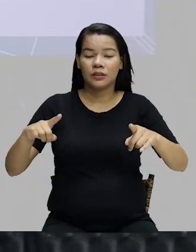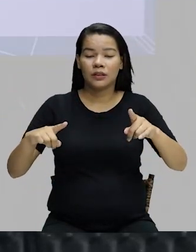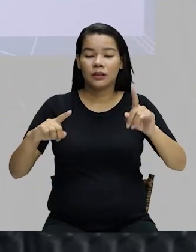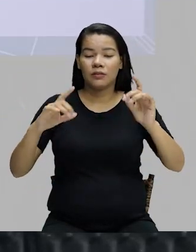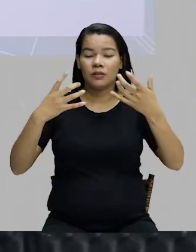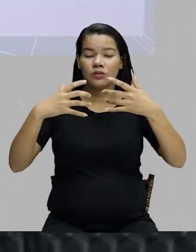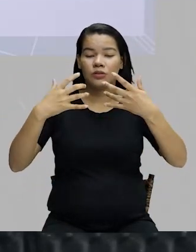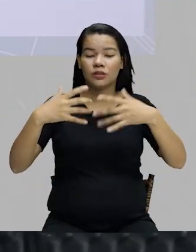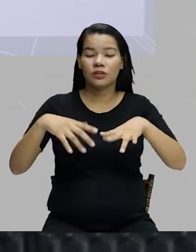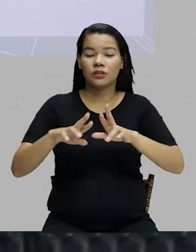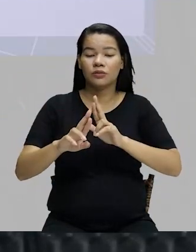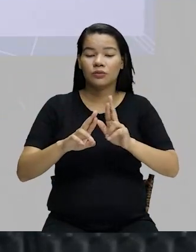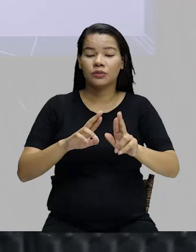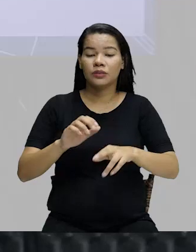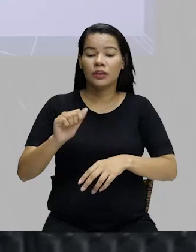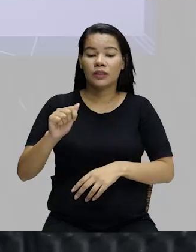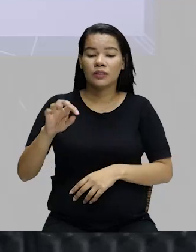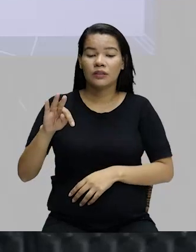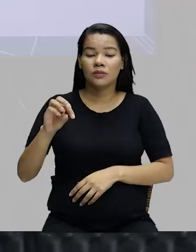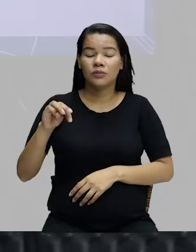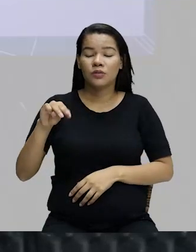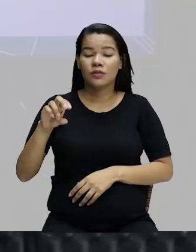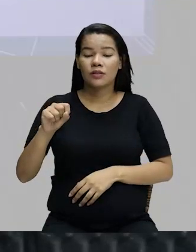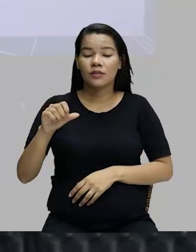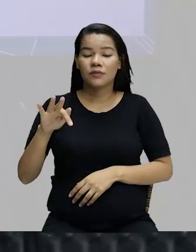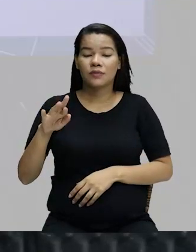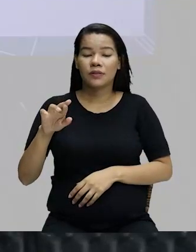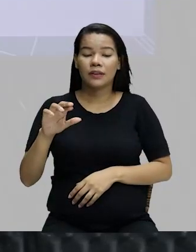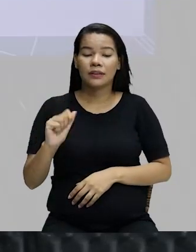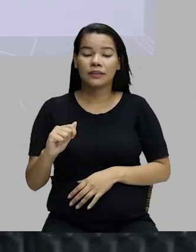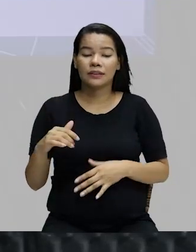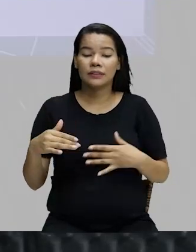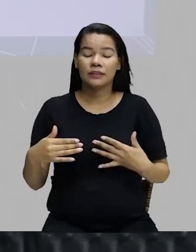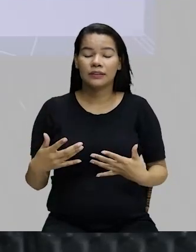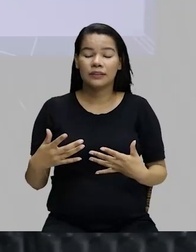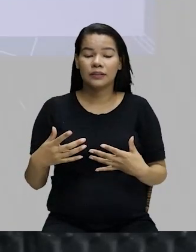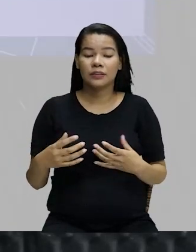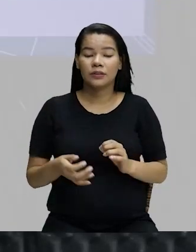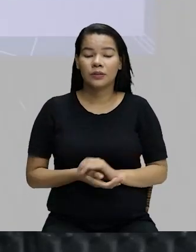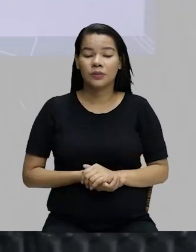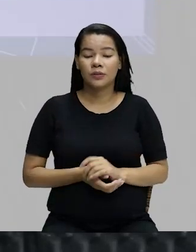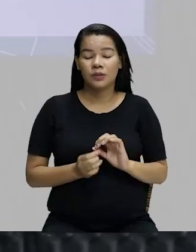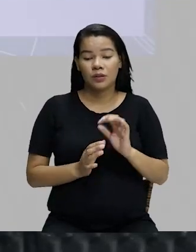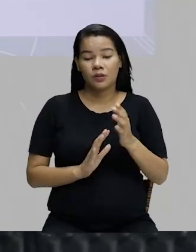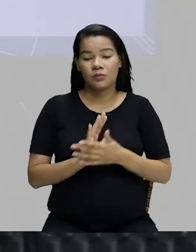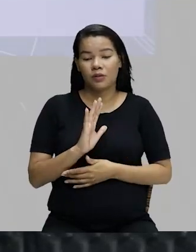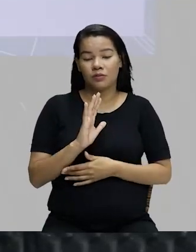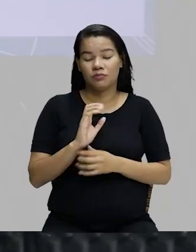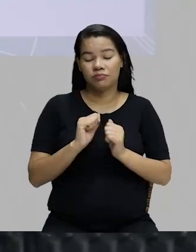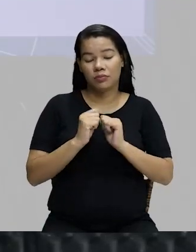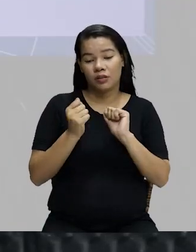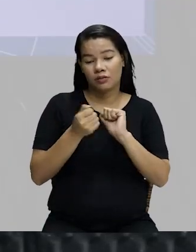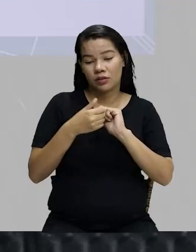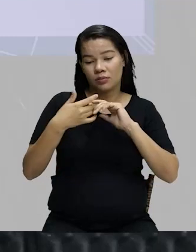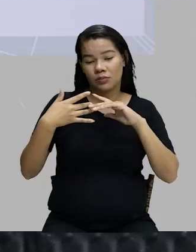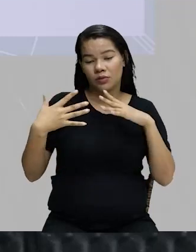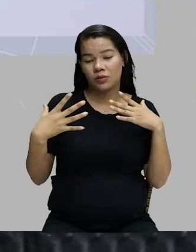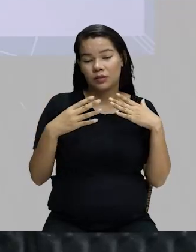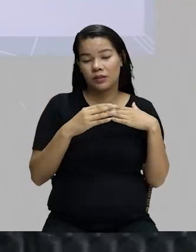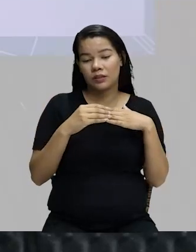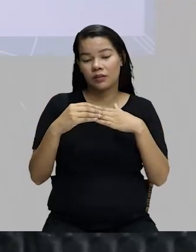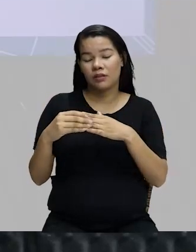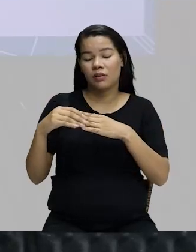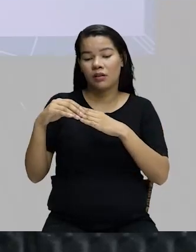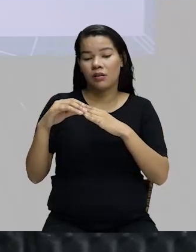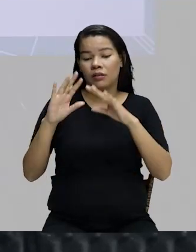atmosfera. Então, o reator, como está escrito, ele acabou gerando uma explosão e levando para o ar, certo, para